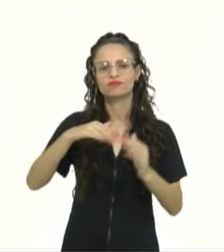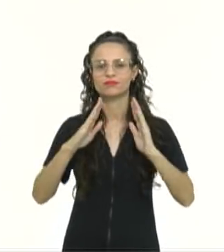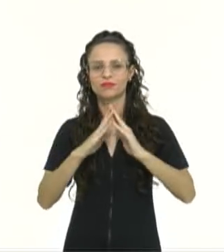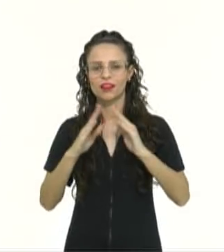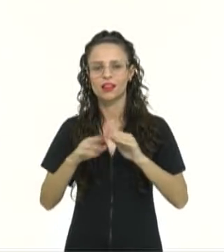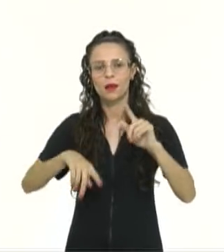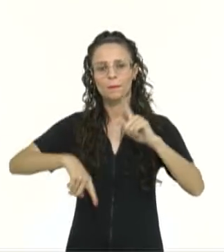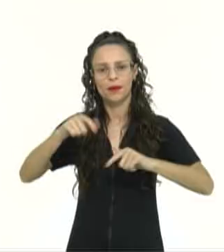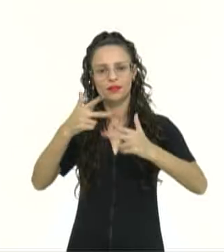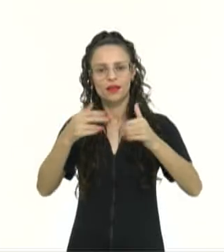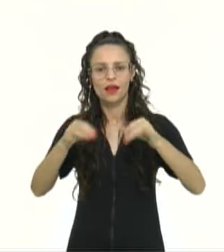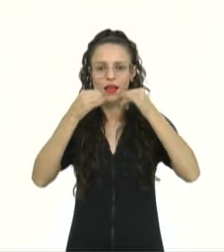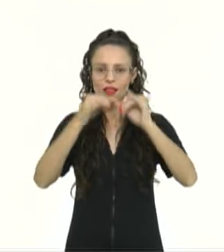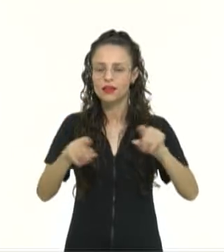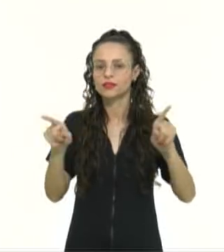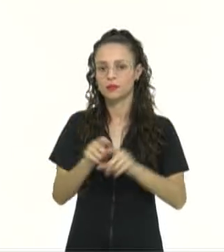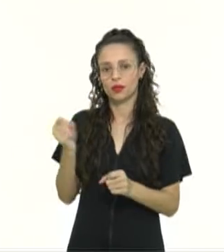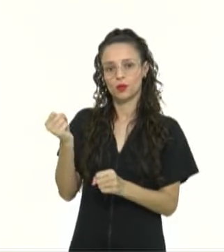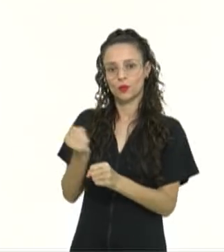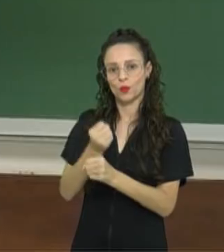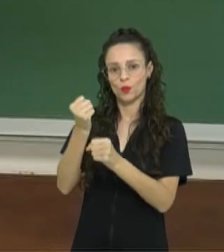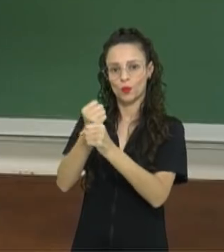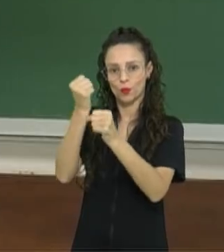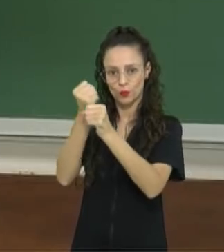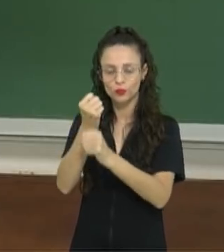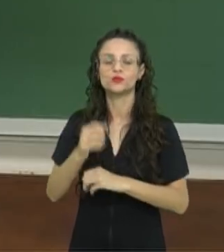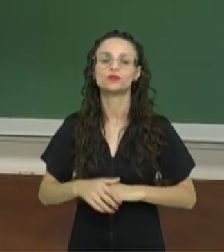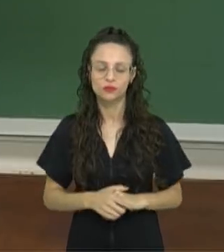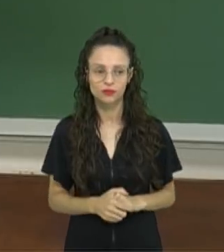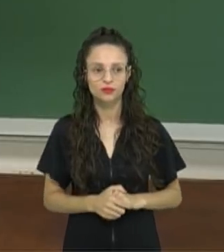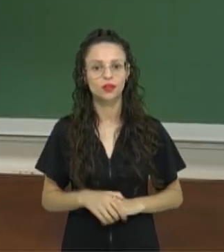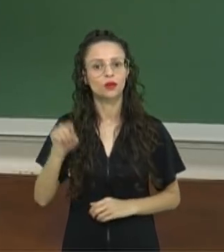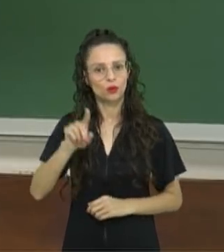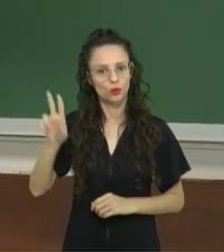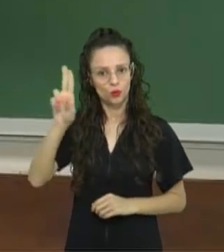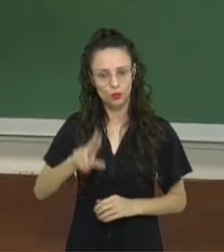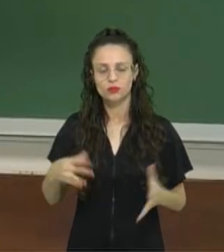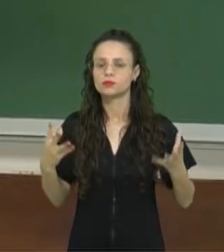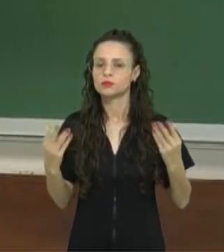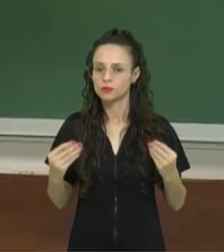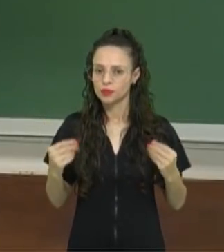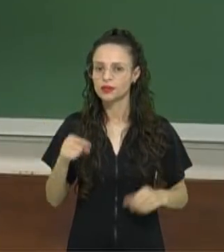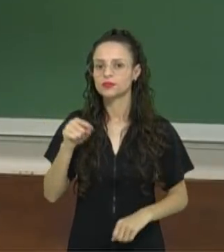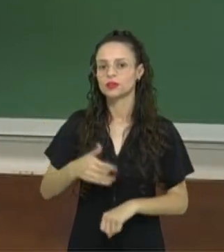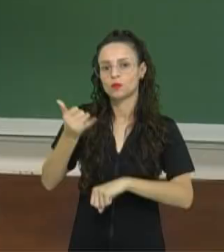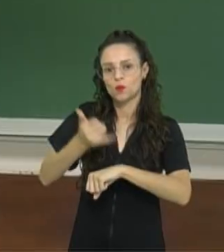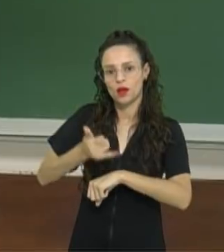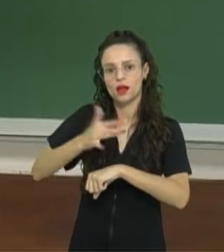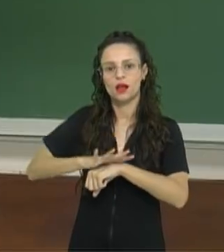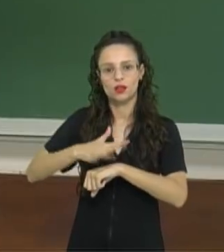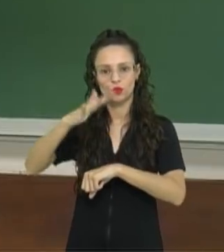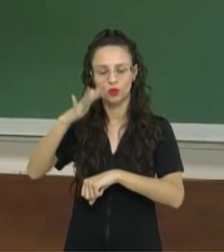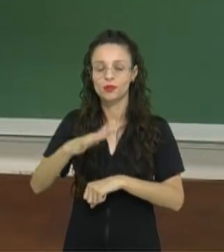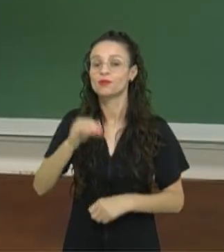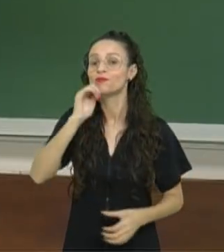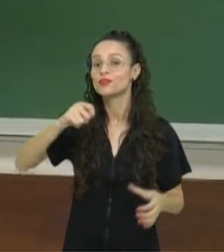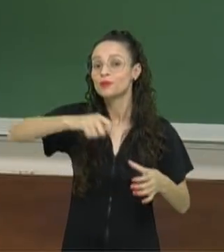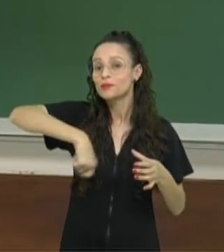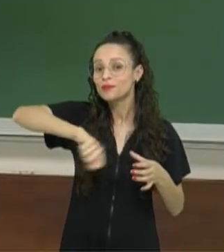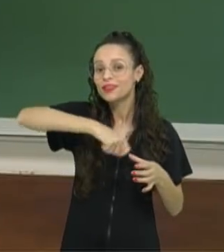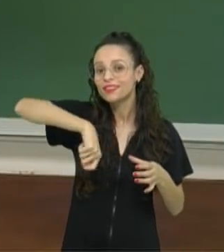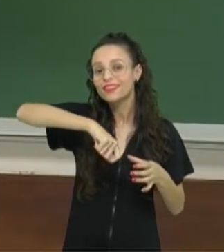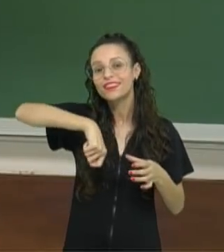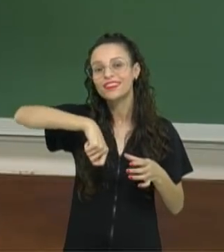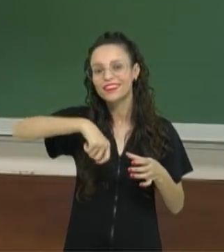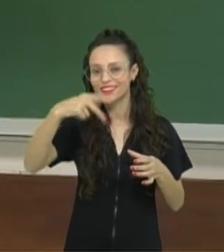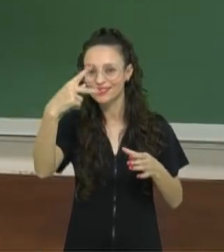elétricos e também na construção civil. Então, a gente usa muito o alumínio, na panela que vai